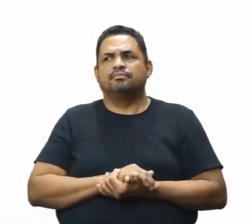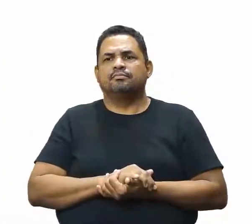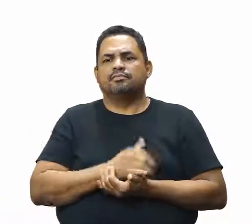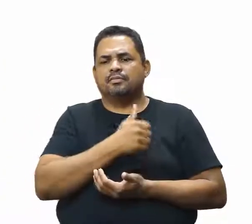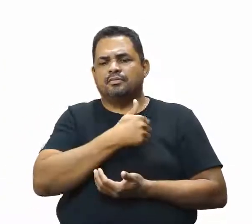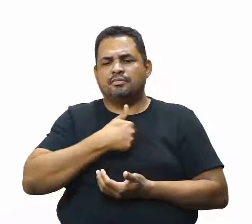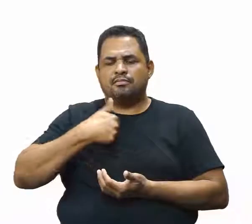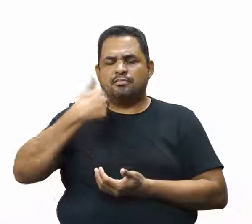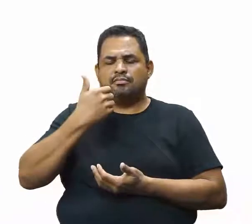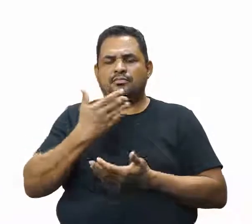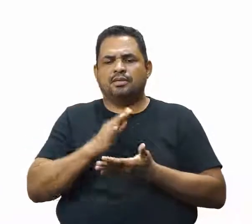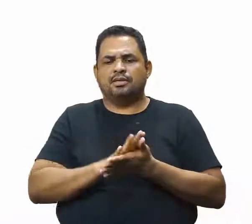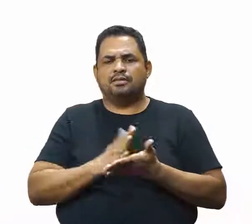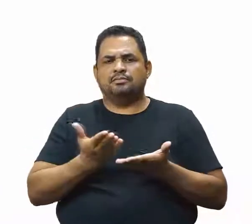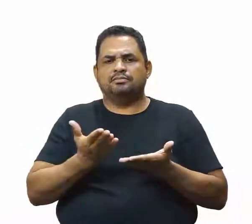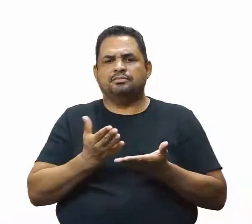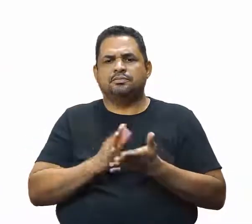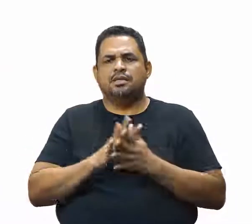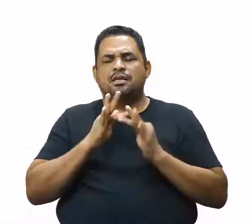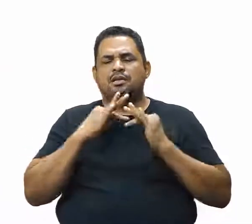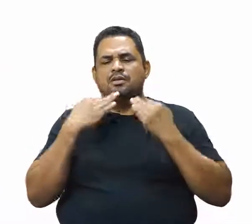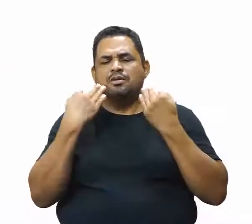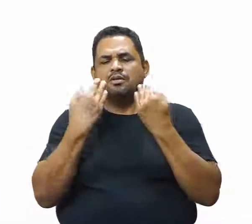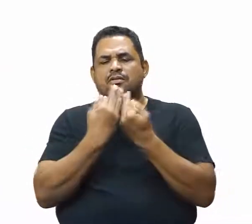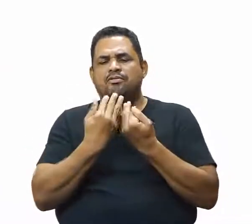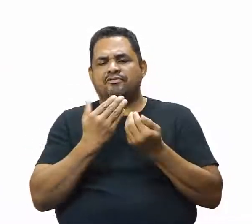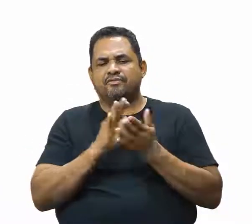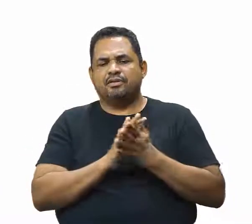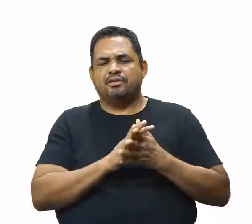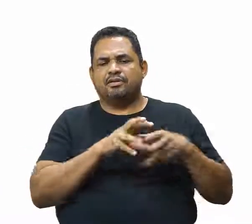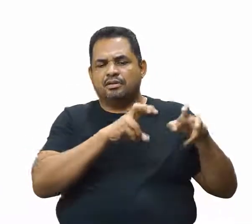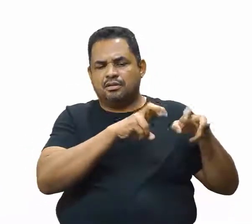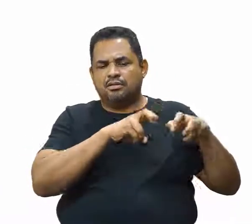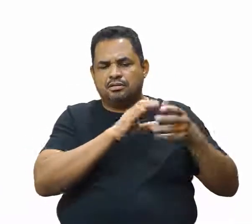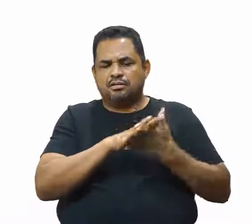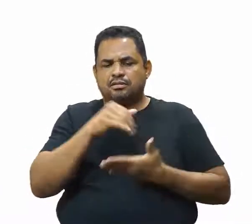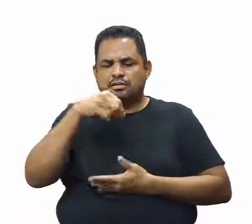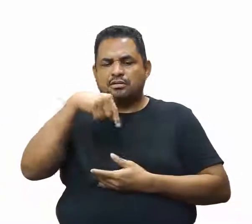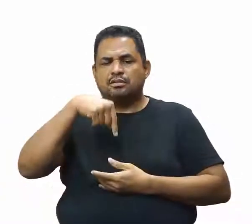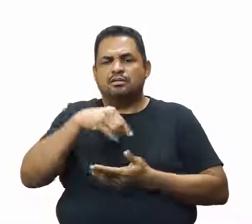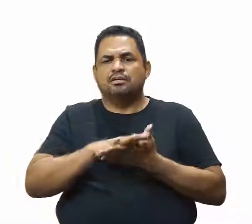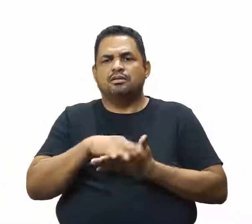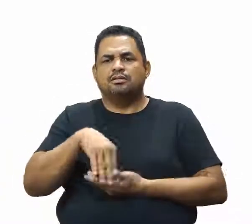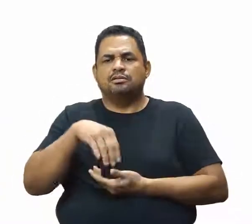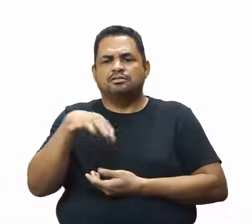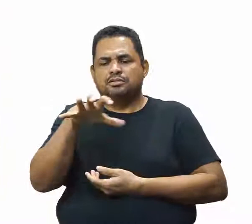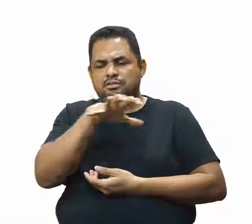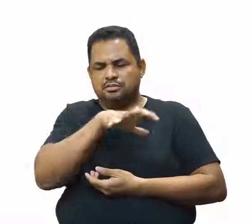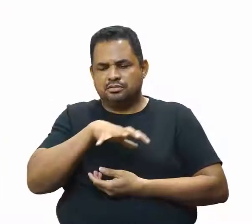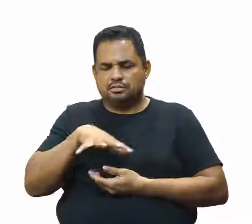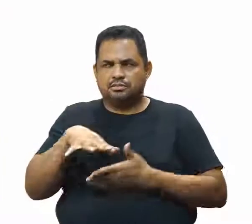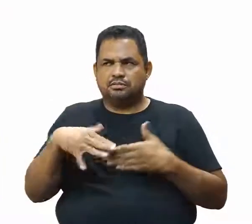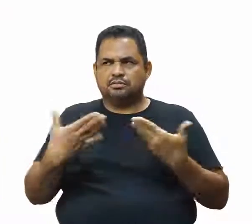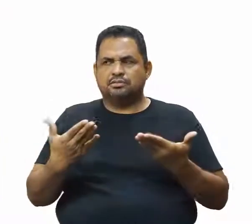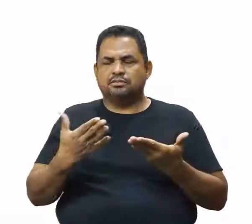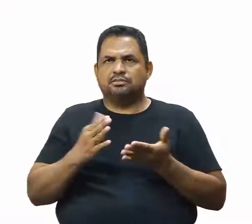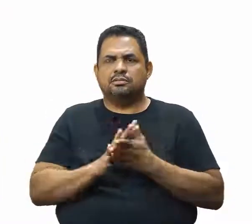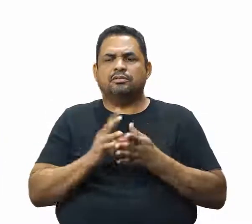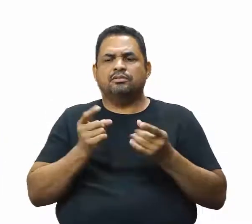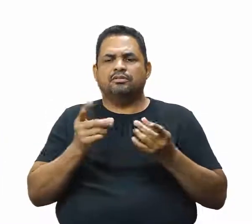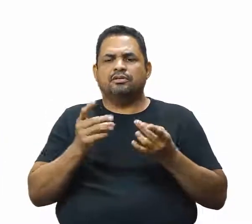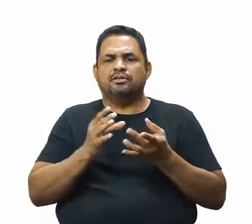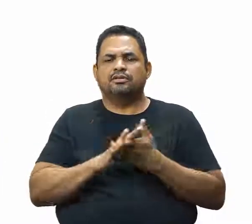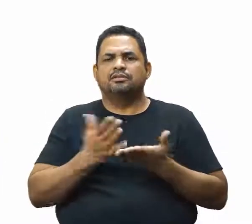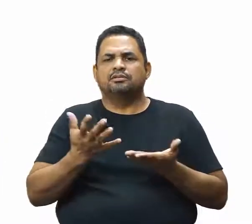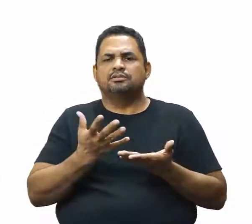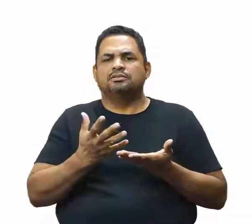as condições das famílias agrícolas aqui da nossa região. Então, não vender somente o